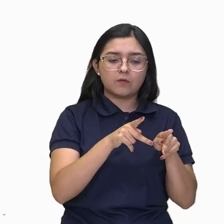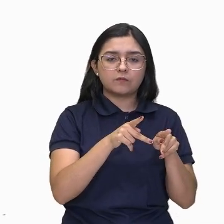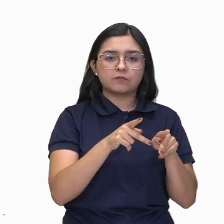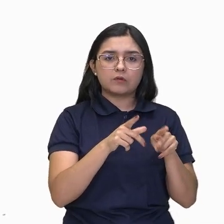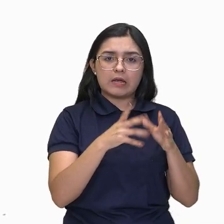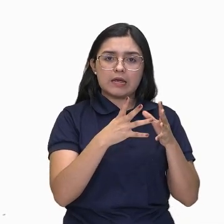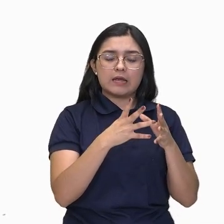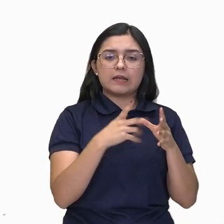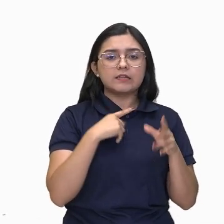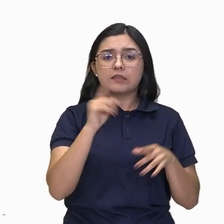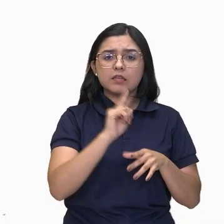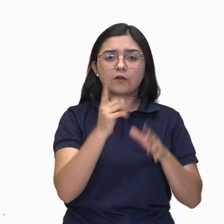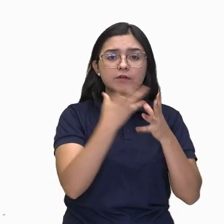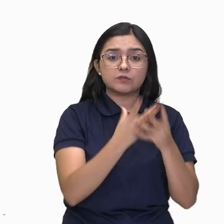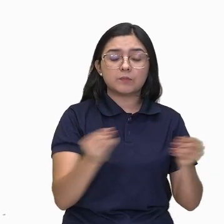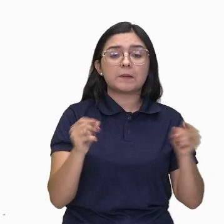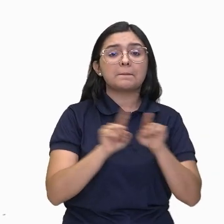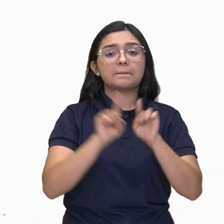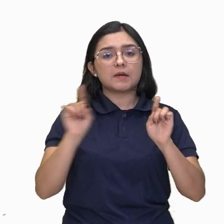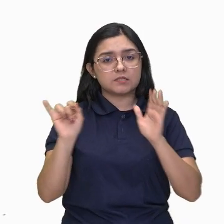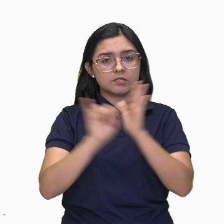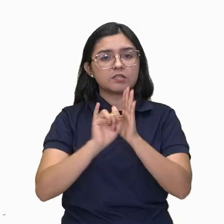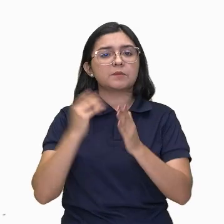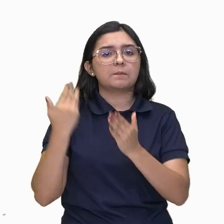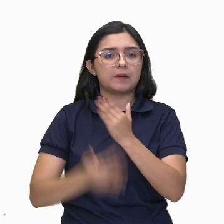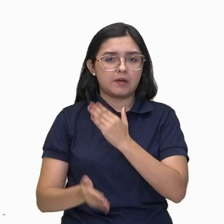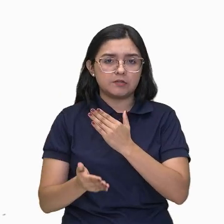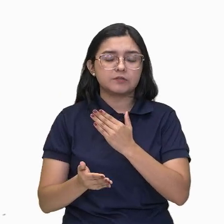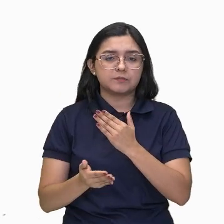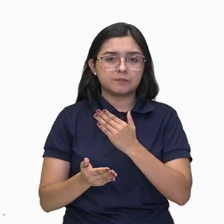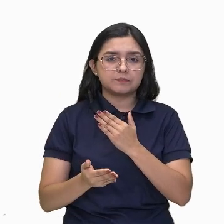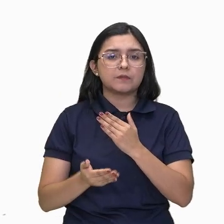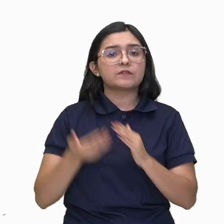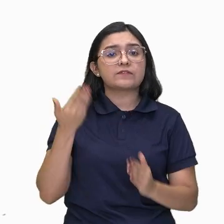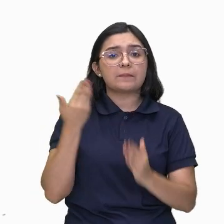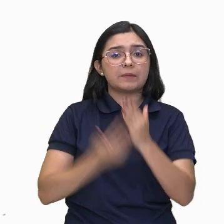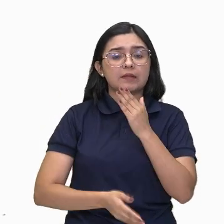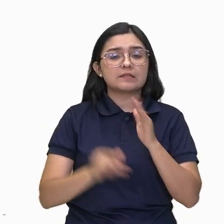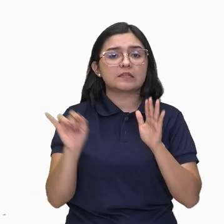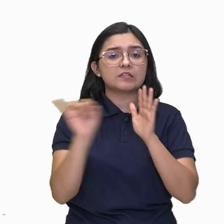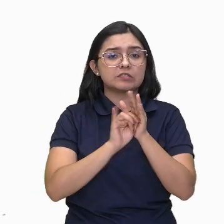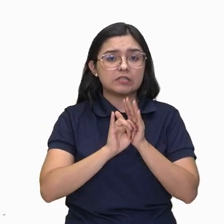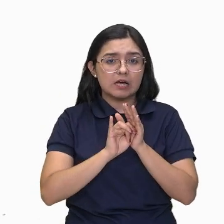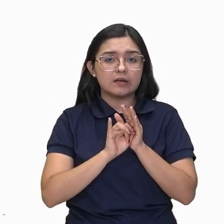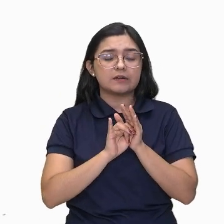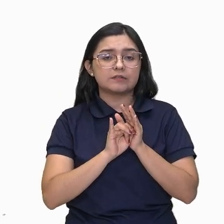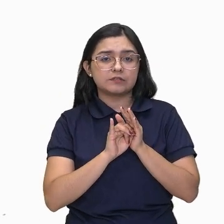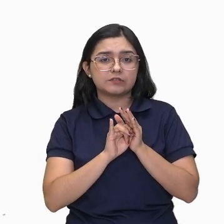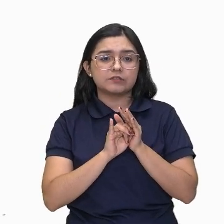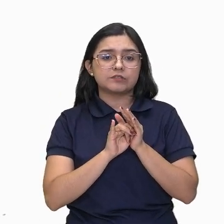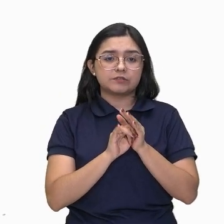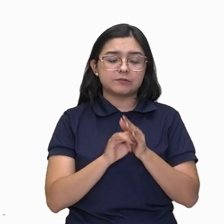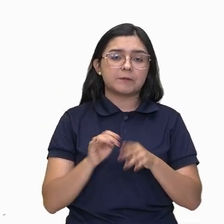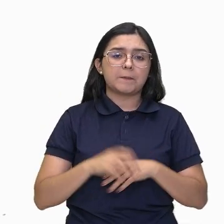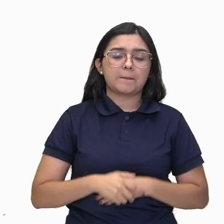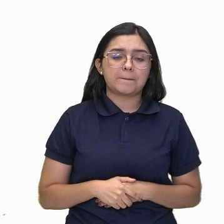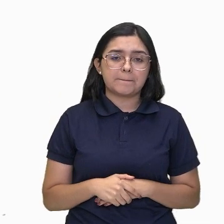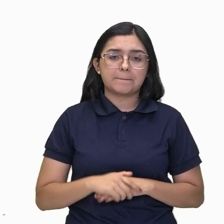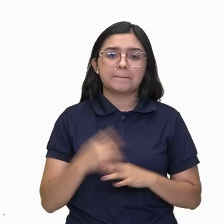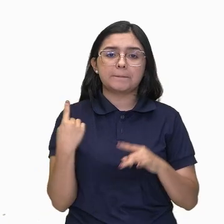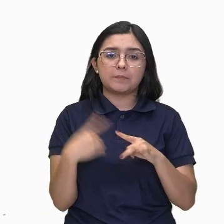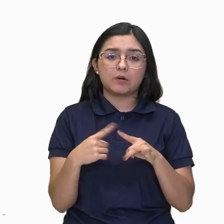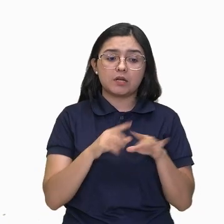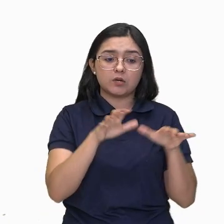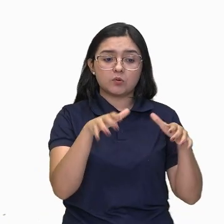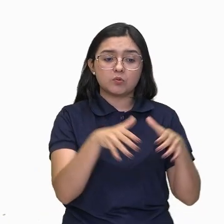pior, né? exatamente. É muito pior você perder a identidade como você ainda existindo, porque aquele